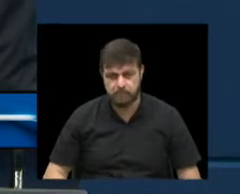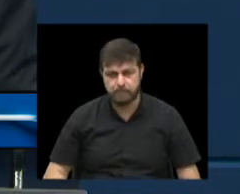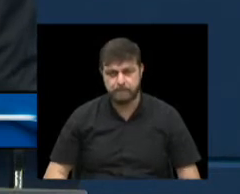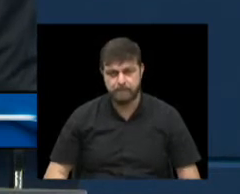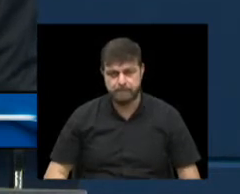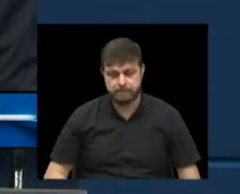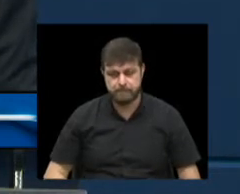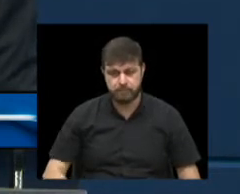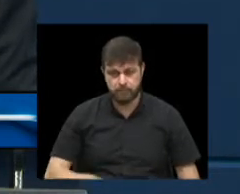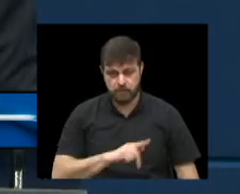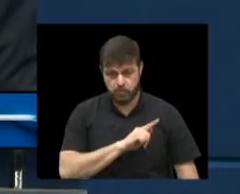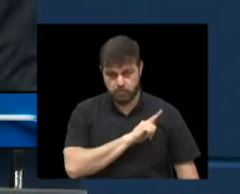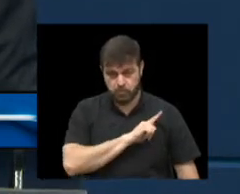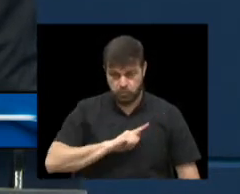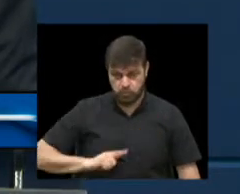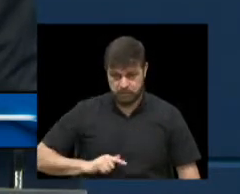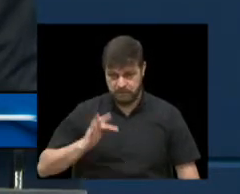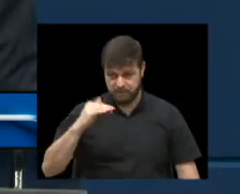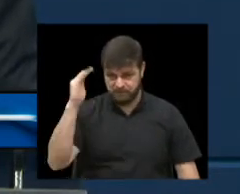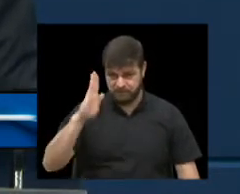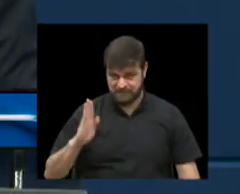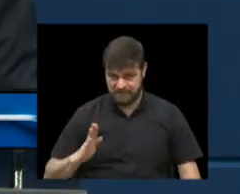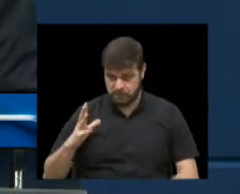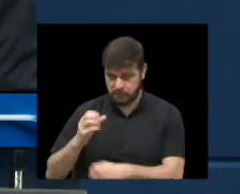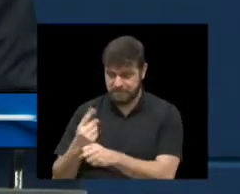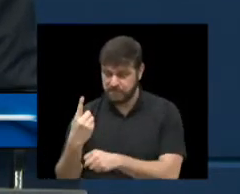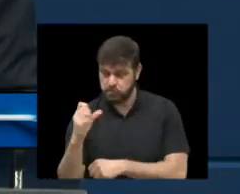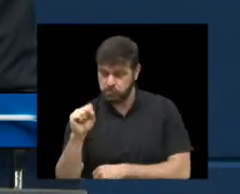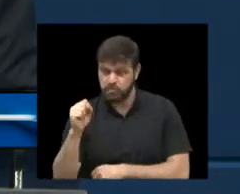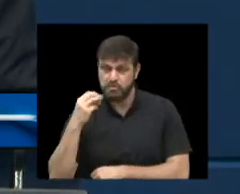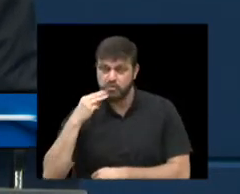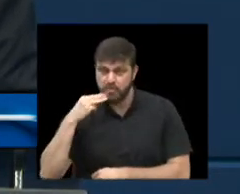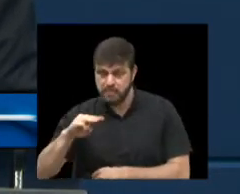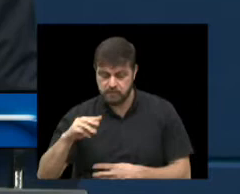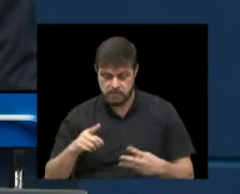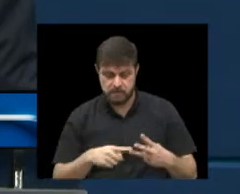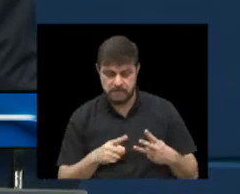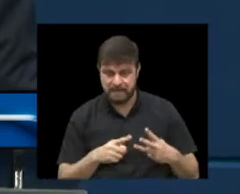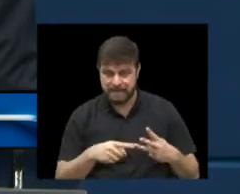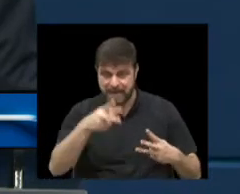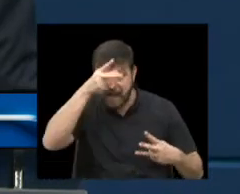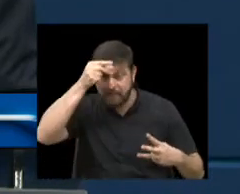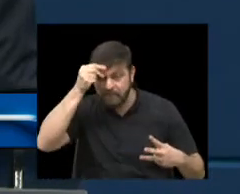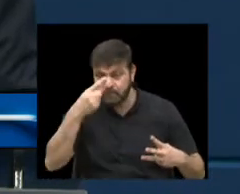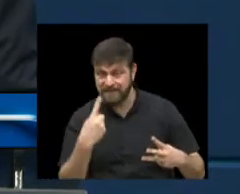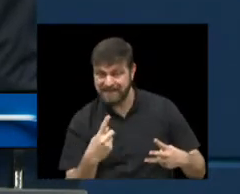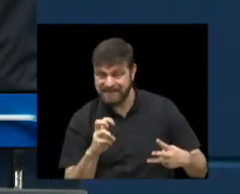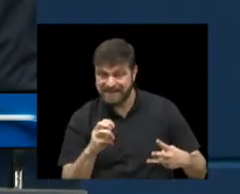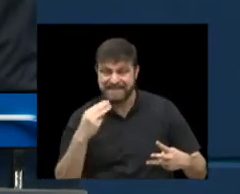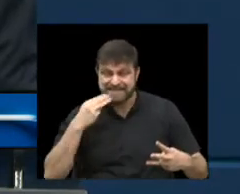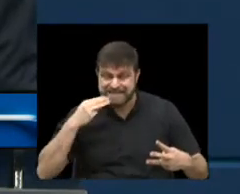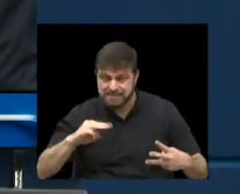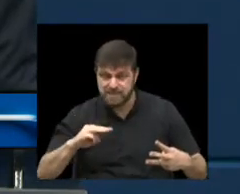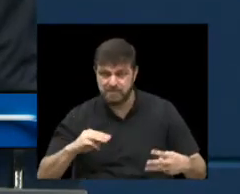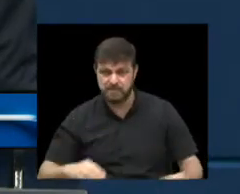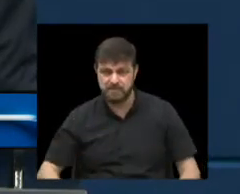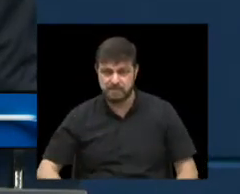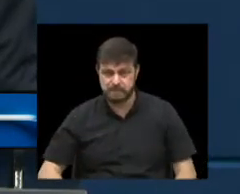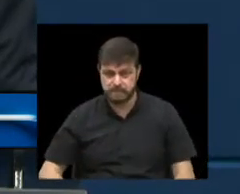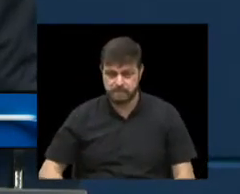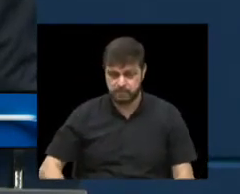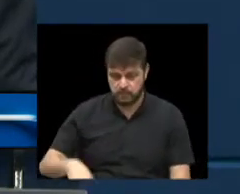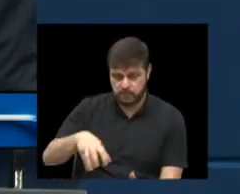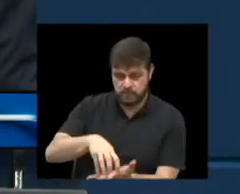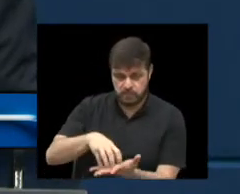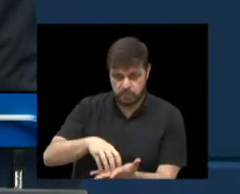Do governo estadual. E do governo federal, foram 18 milhões e mais 15 milhões da nossa prefeitura. Sobre o pronto-socorro do Jardim Carlos